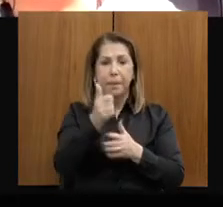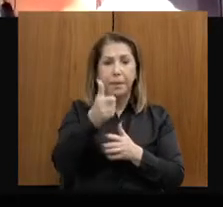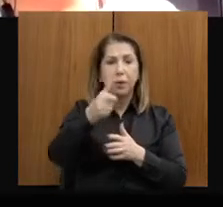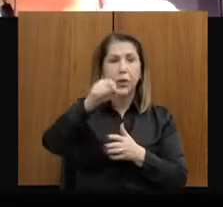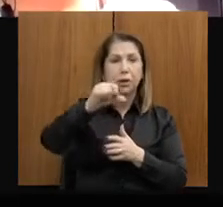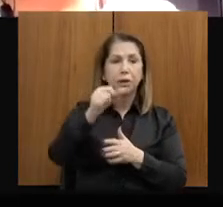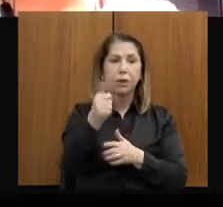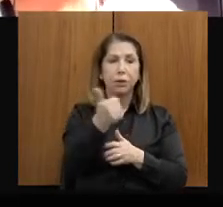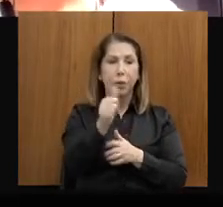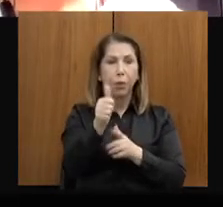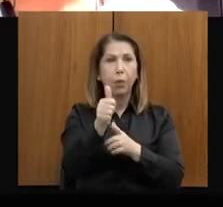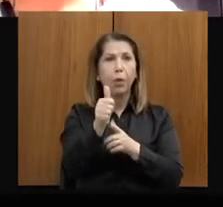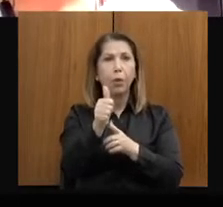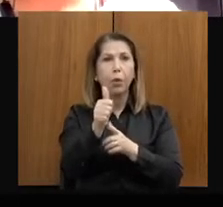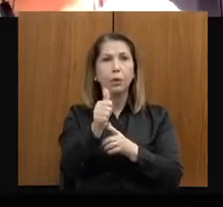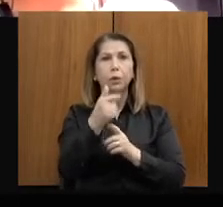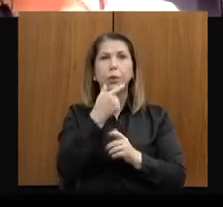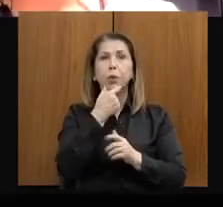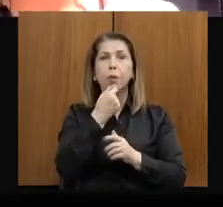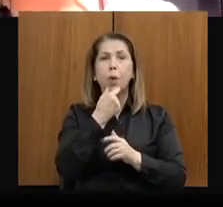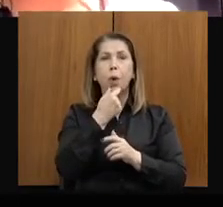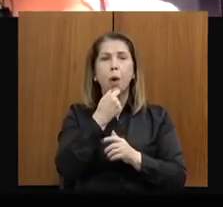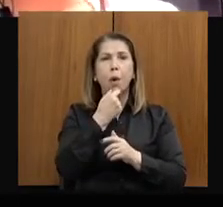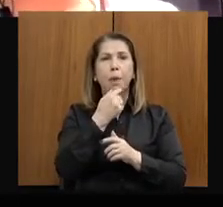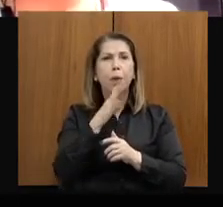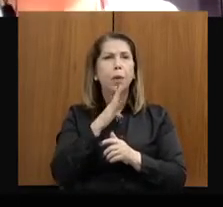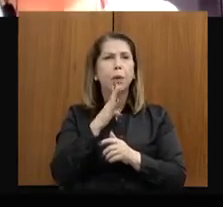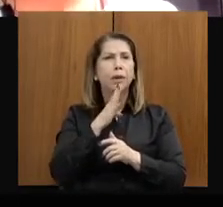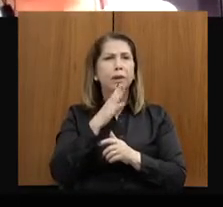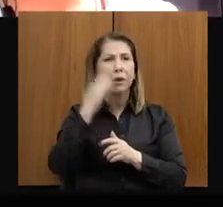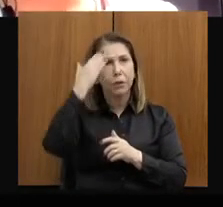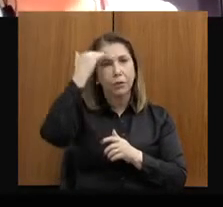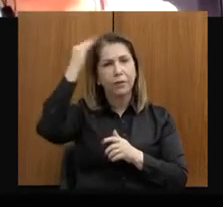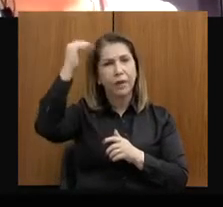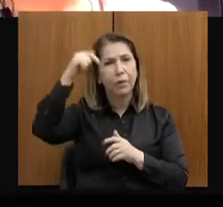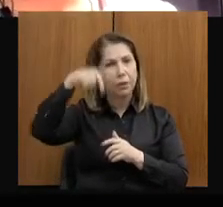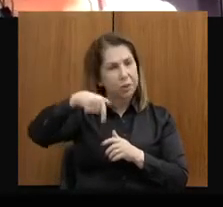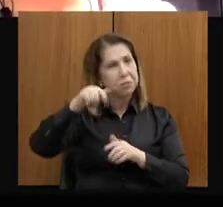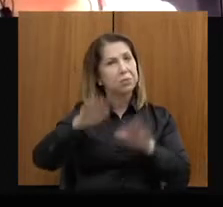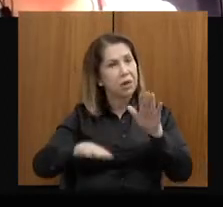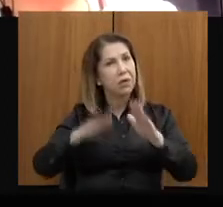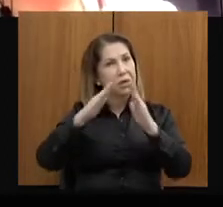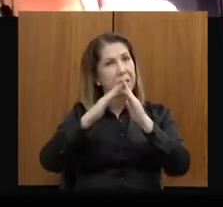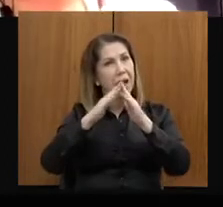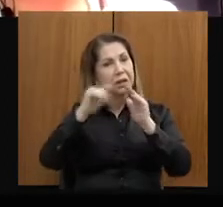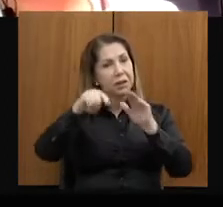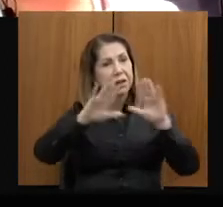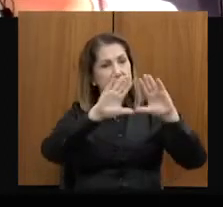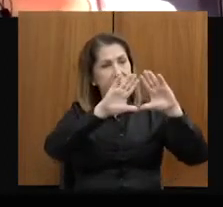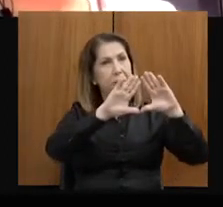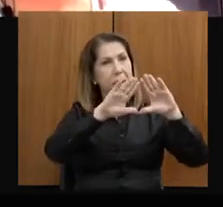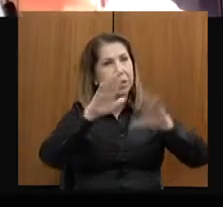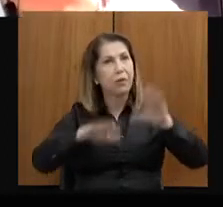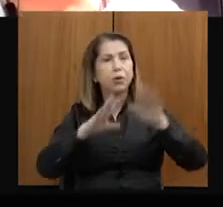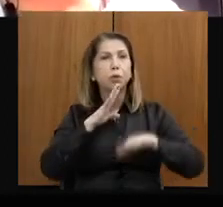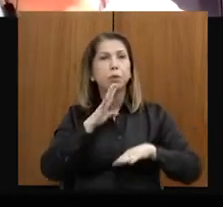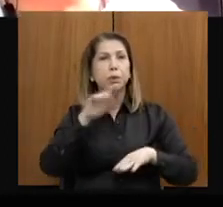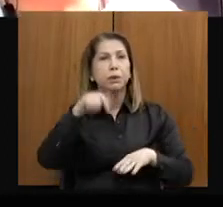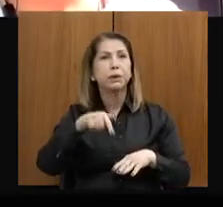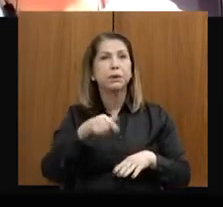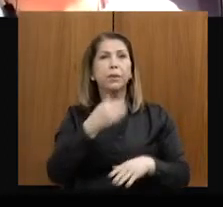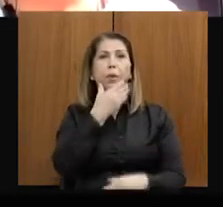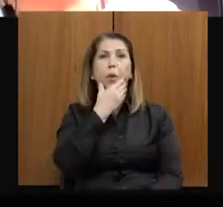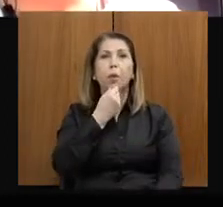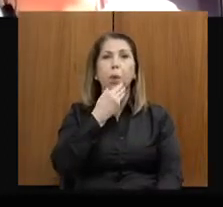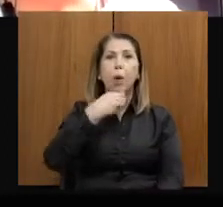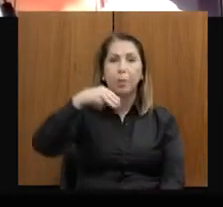1911 ou intelectual muito conhecido provavelmente também desta casa inclusive da história desta casa o